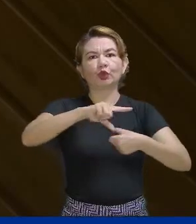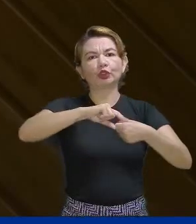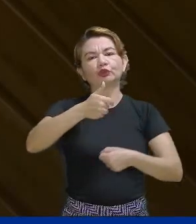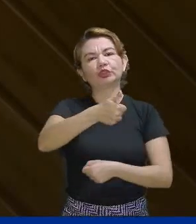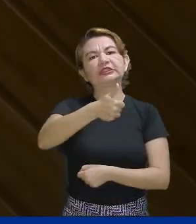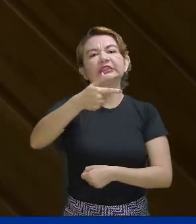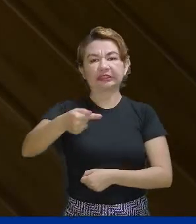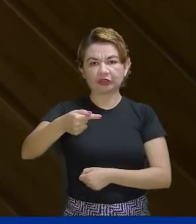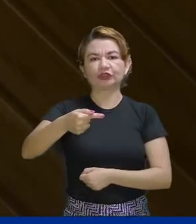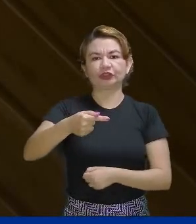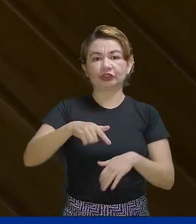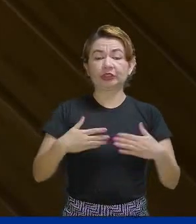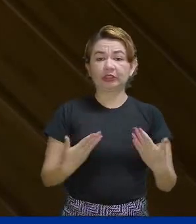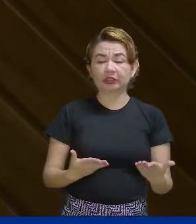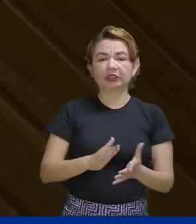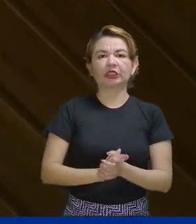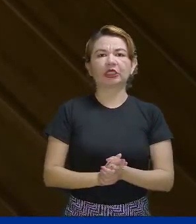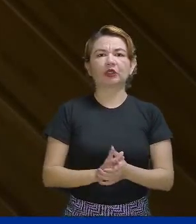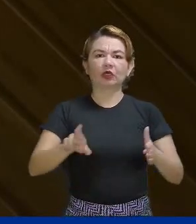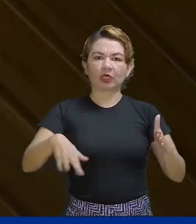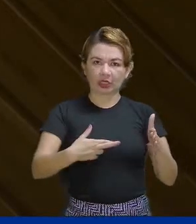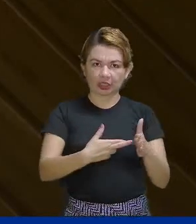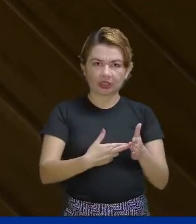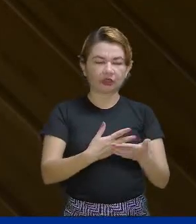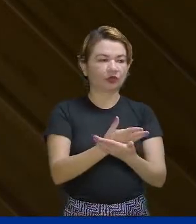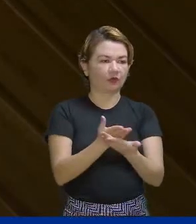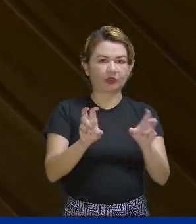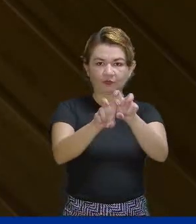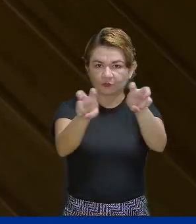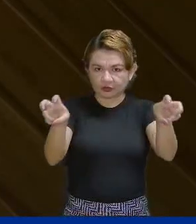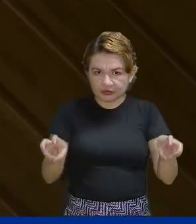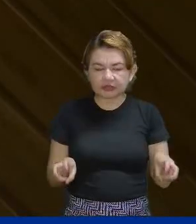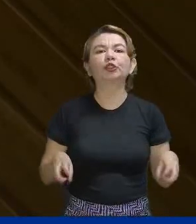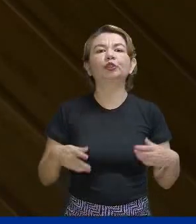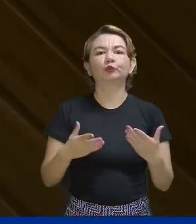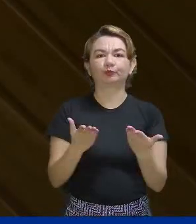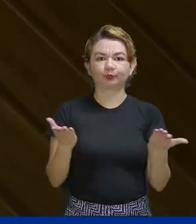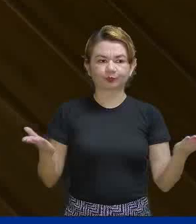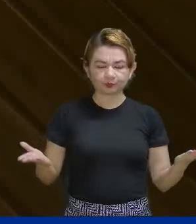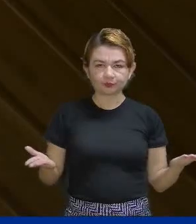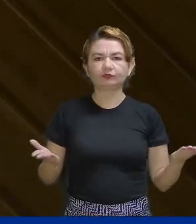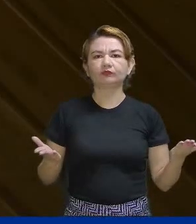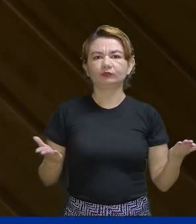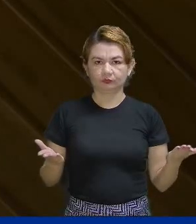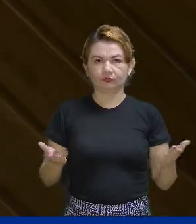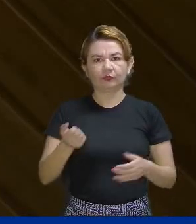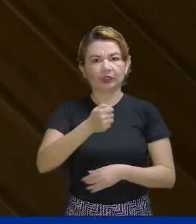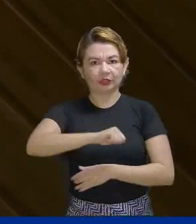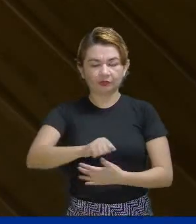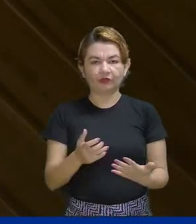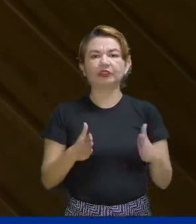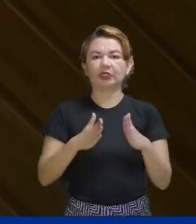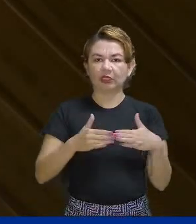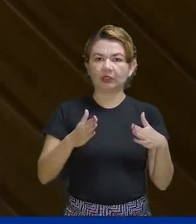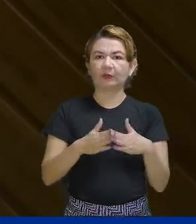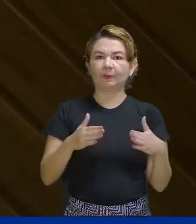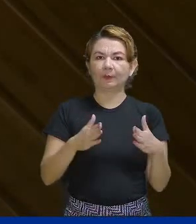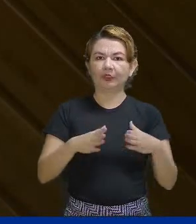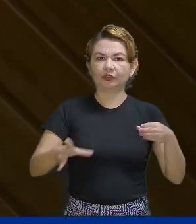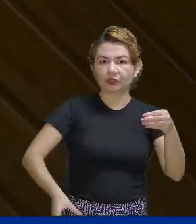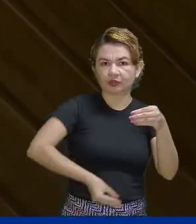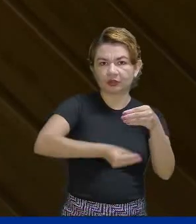17, Excelência. Então, senhor relator, senhores e senhoras magistrados, a defesa reitera